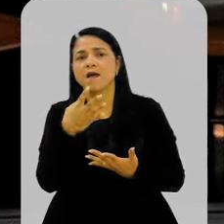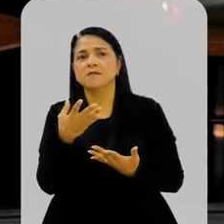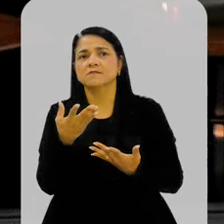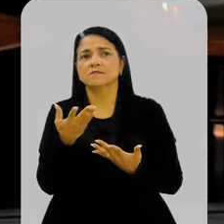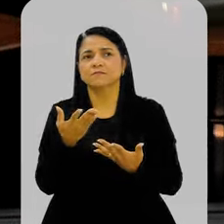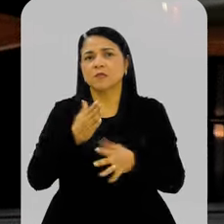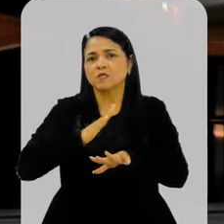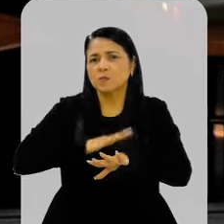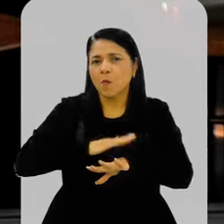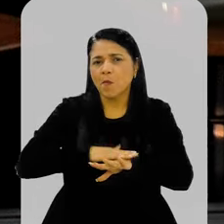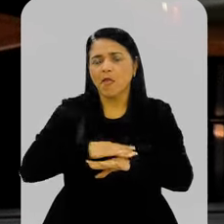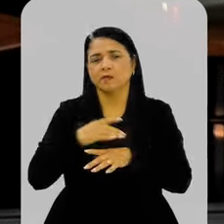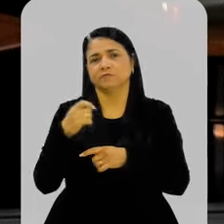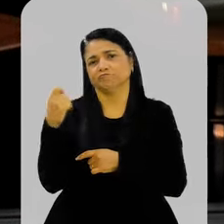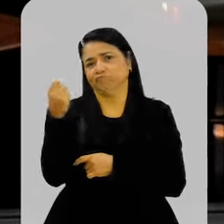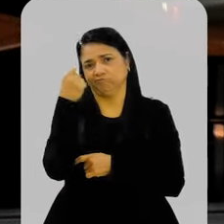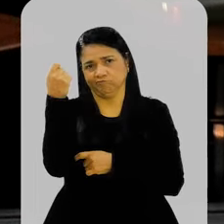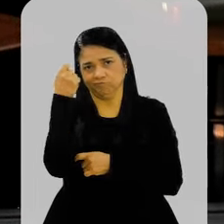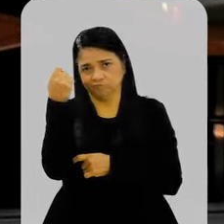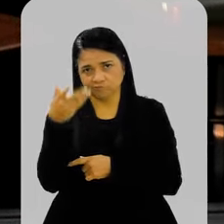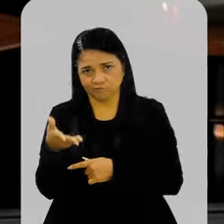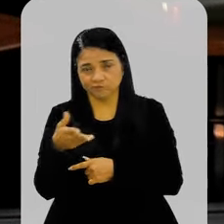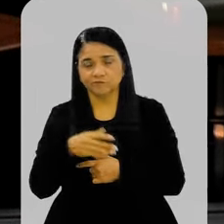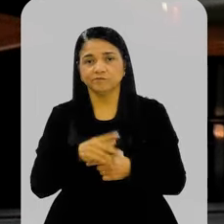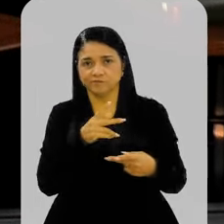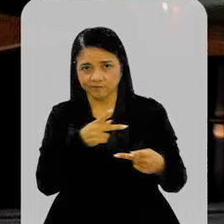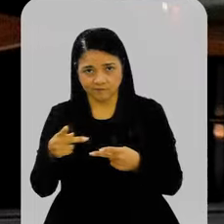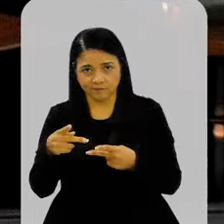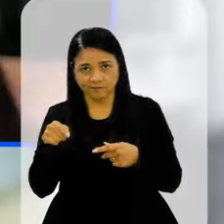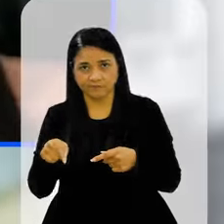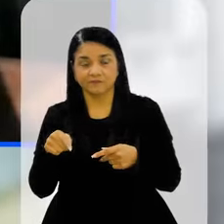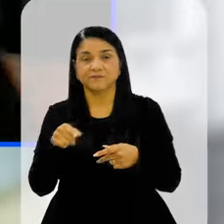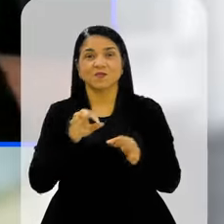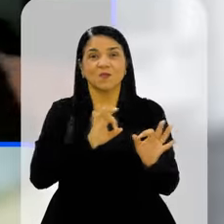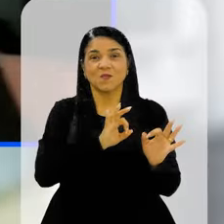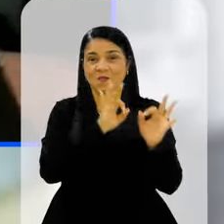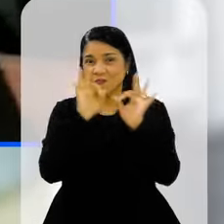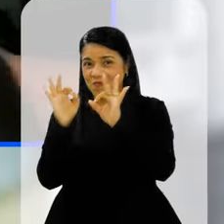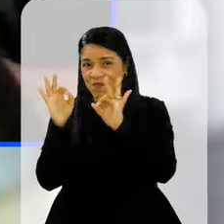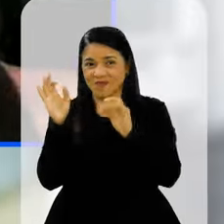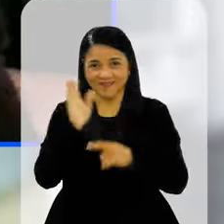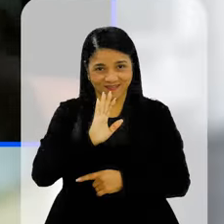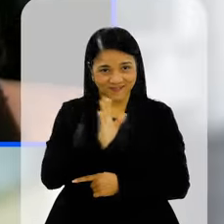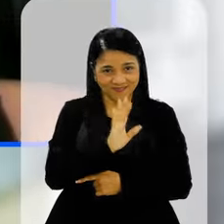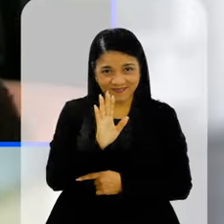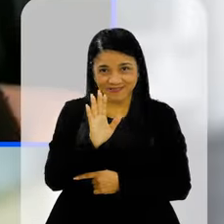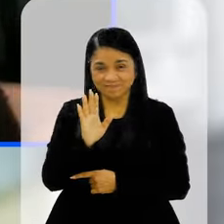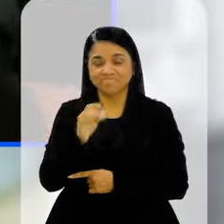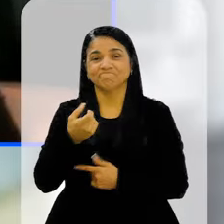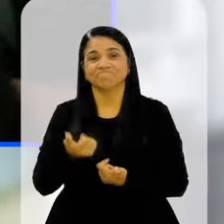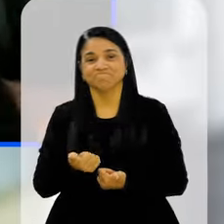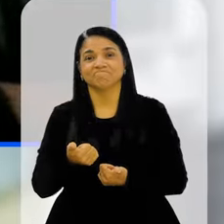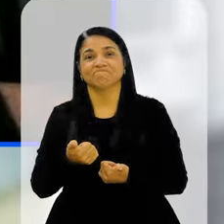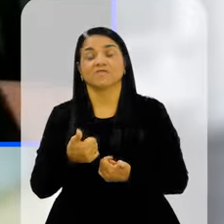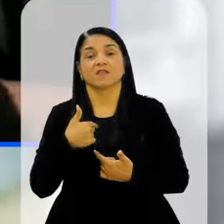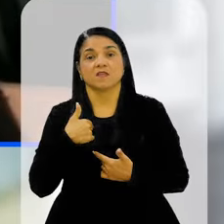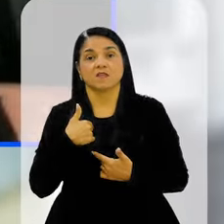nesse momento e no momento que a senhora esteve lá. Olá para todo mundo que está assistindo aí, tá?